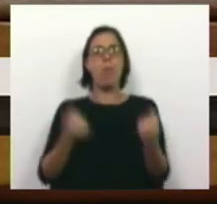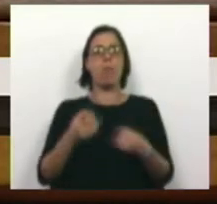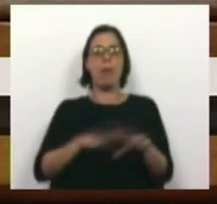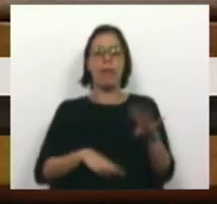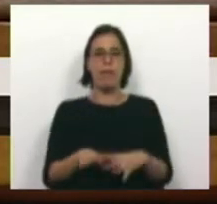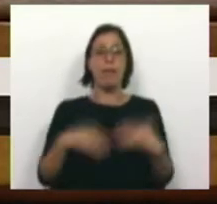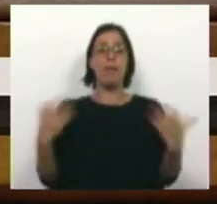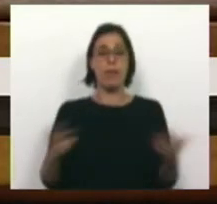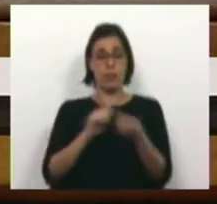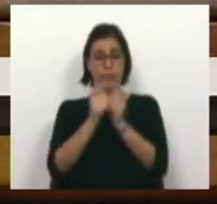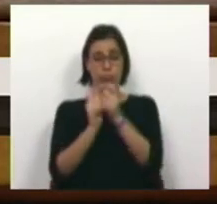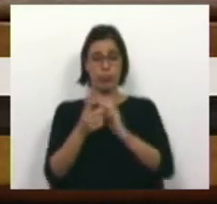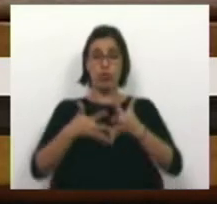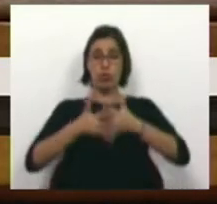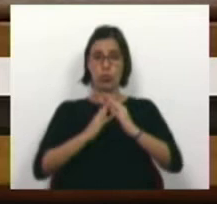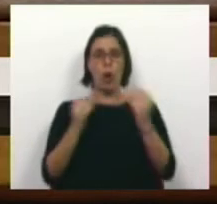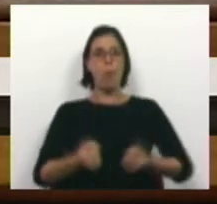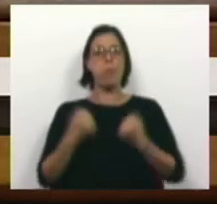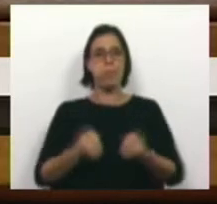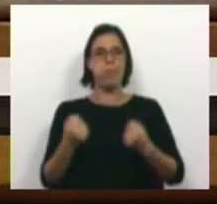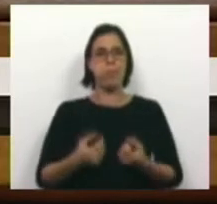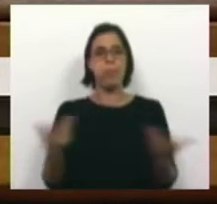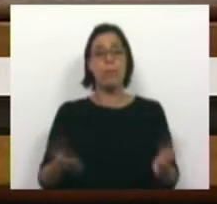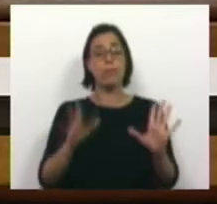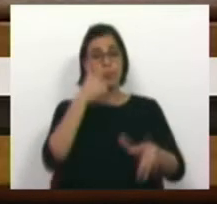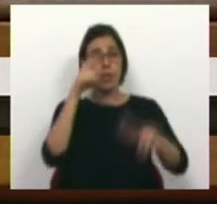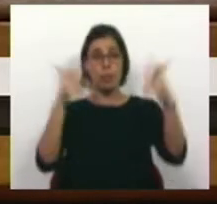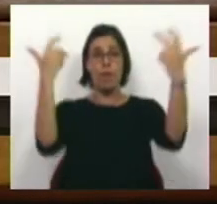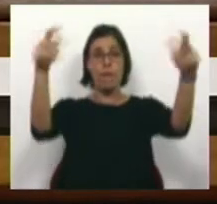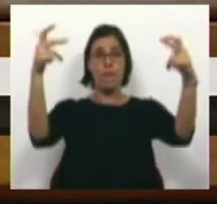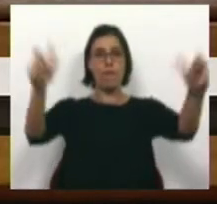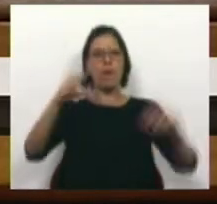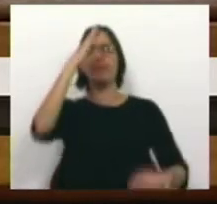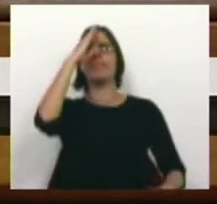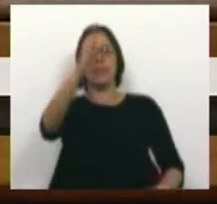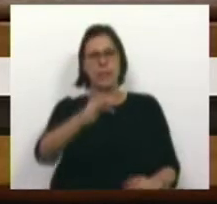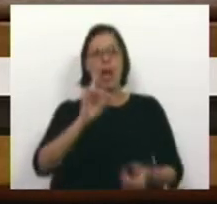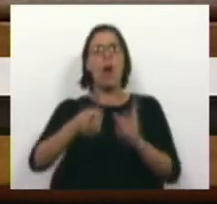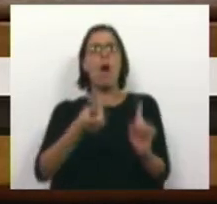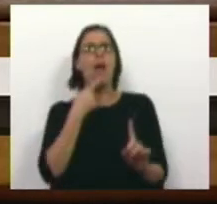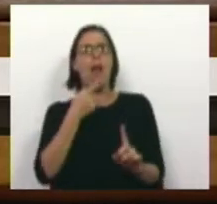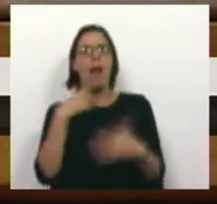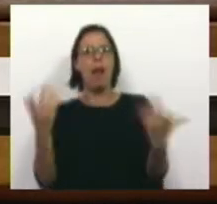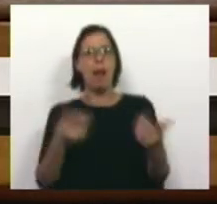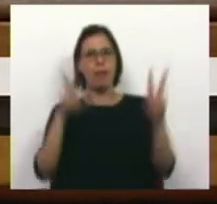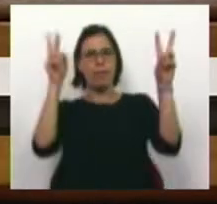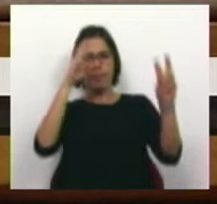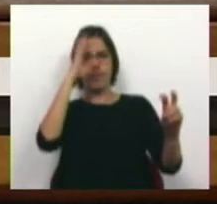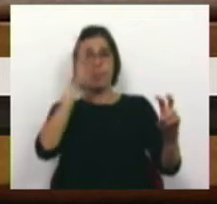fazer reformas estruturais. As pessoas lá fora sabem o que quer dizer essa